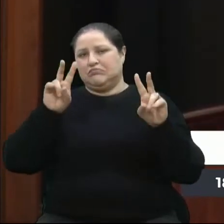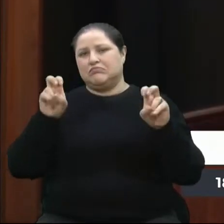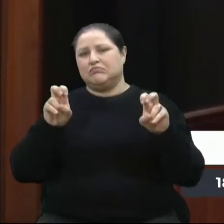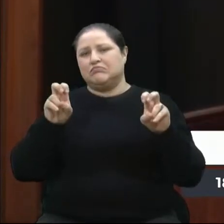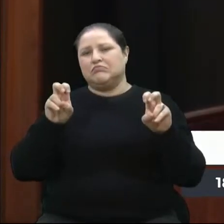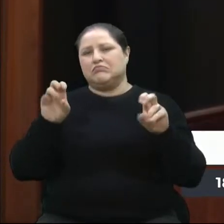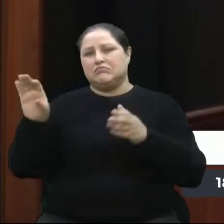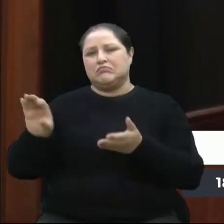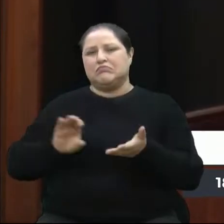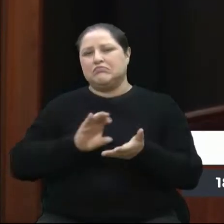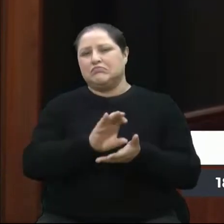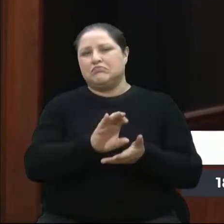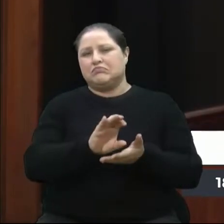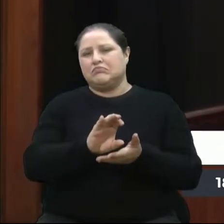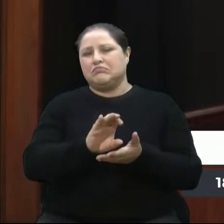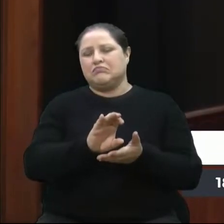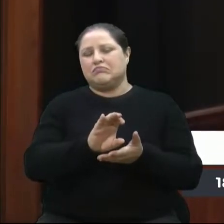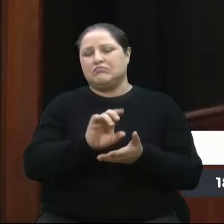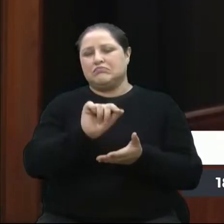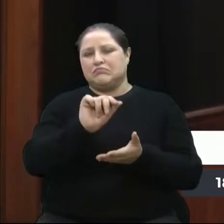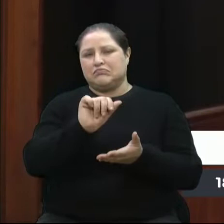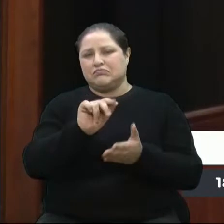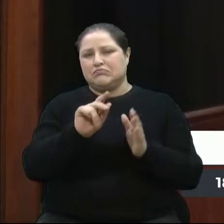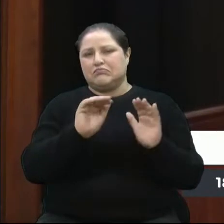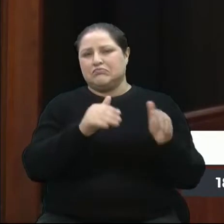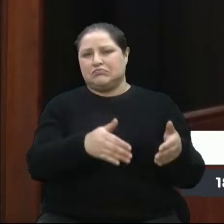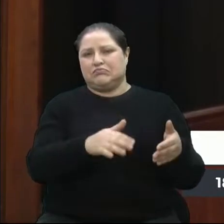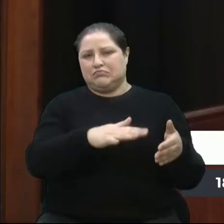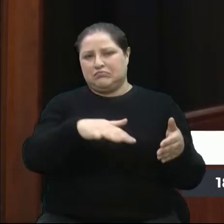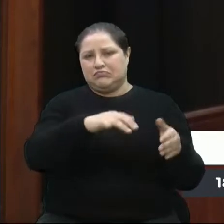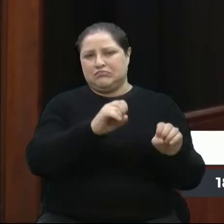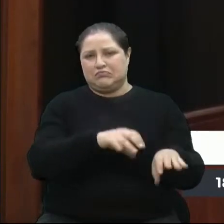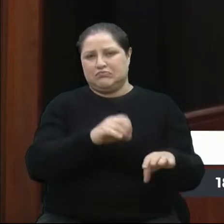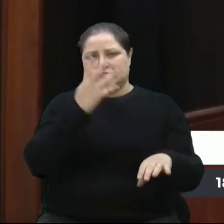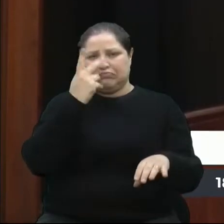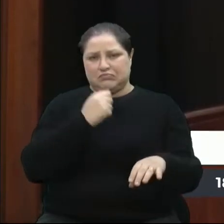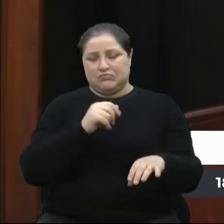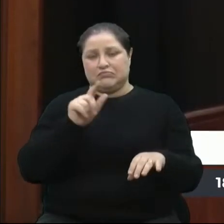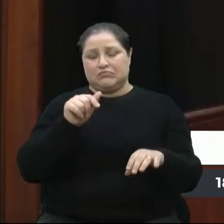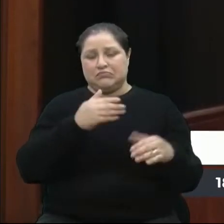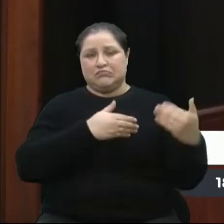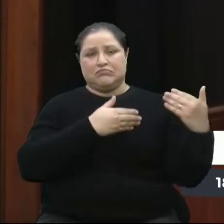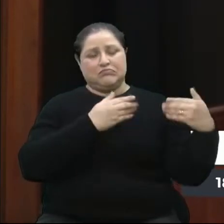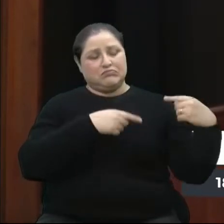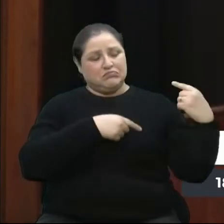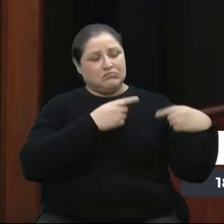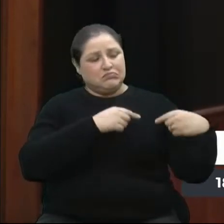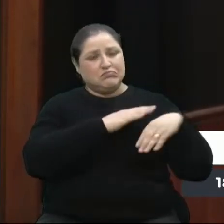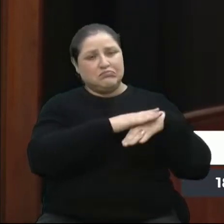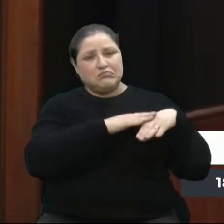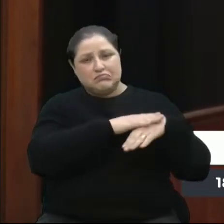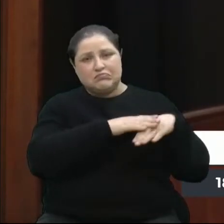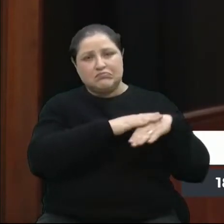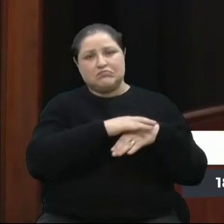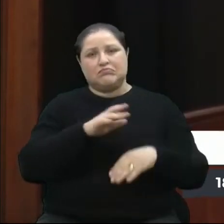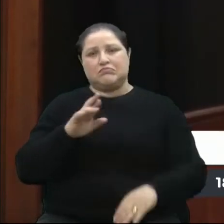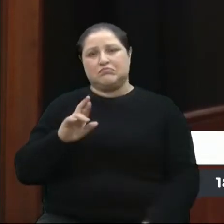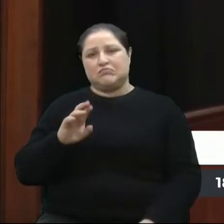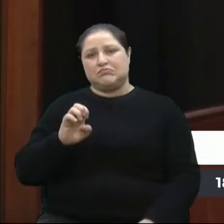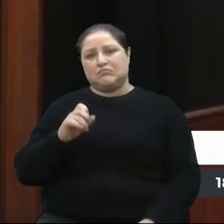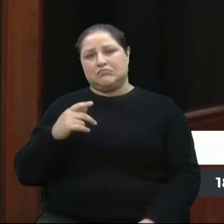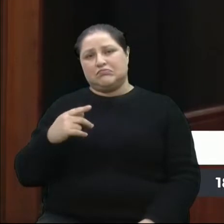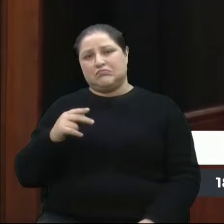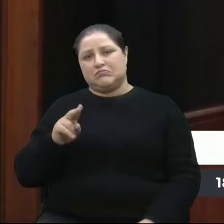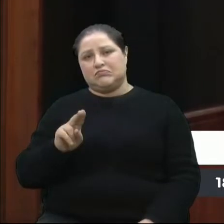conversa republicana, logicamente, e a nossa atuação é sempre no sentido de trazer os problemas, não é